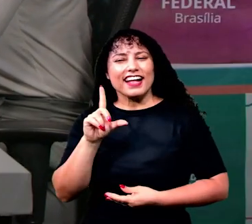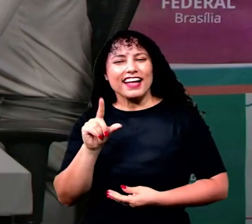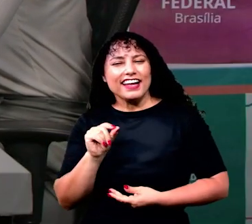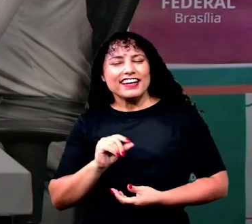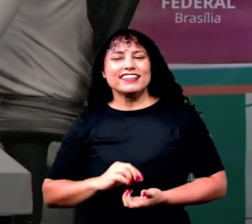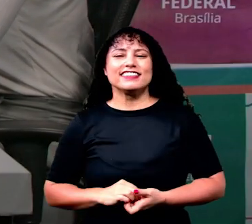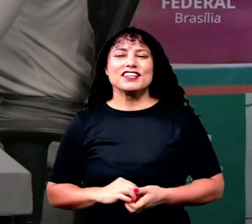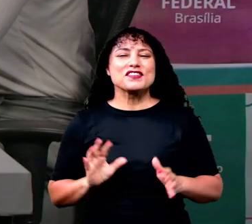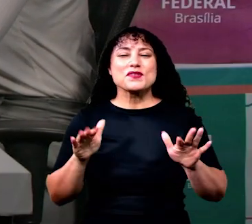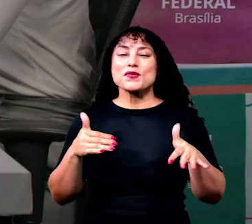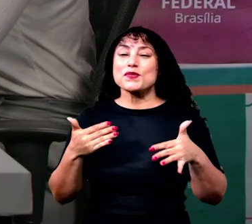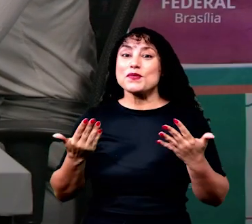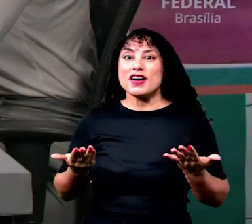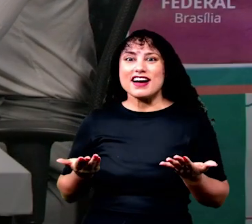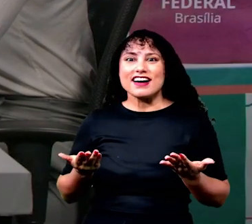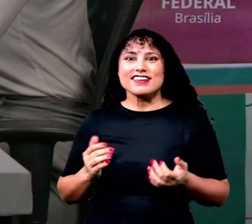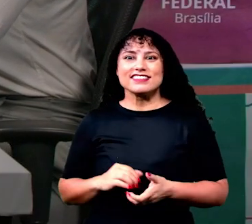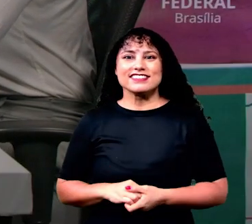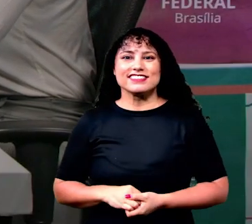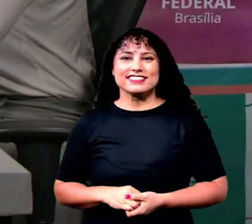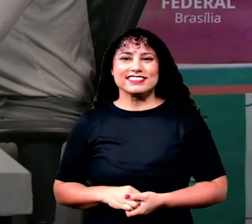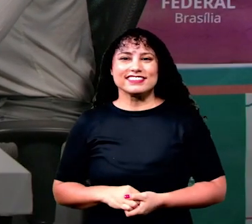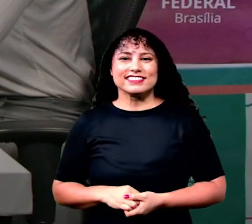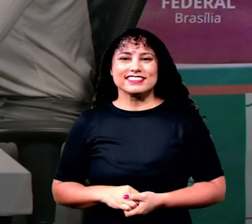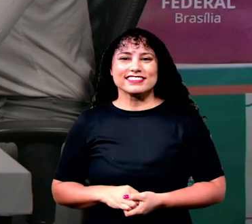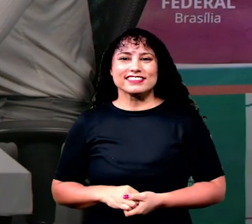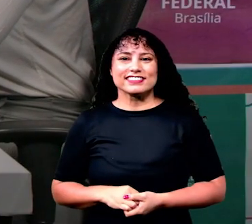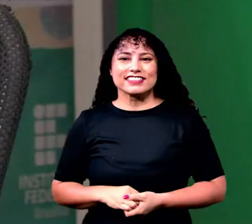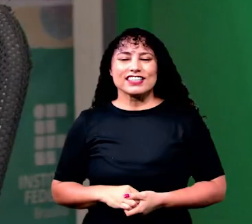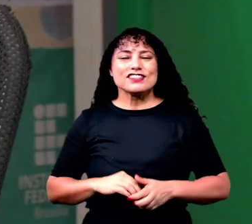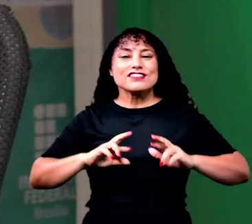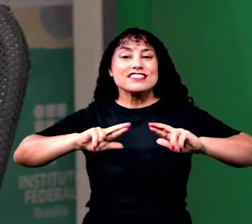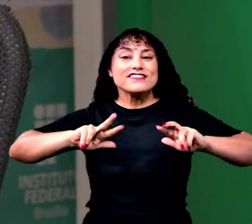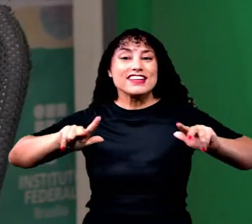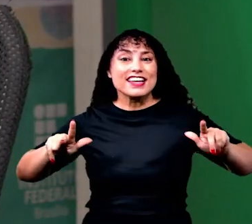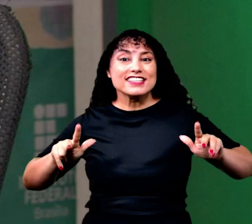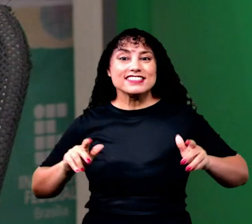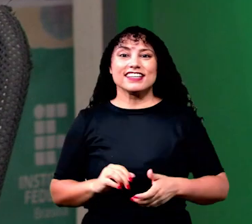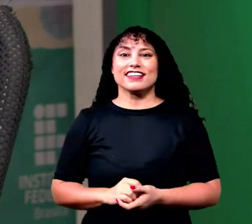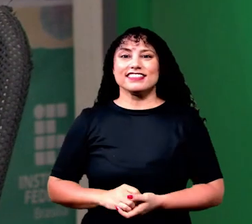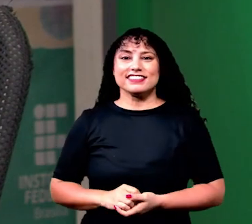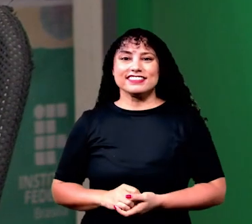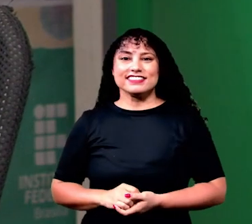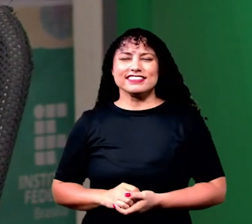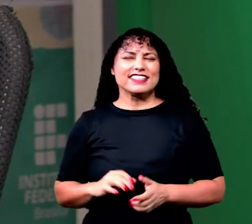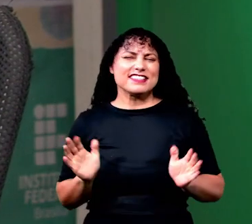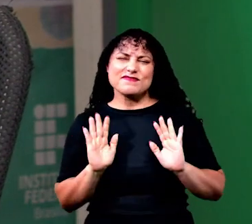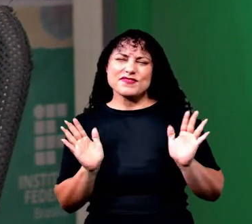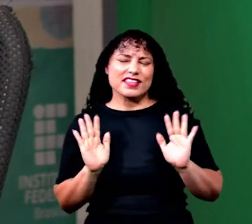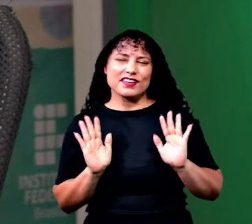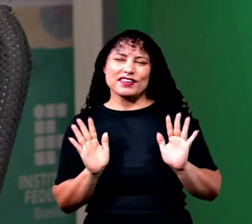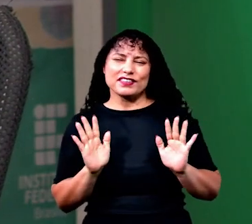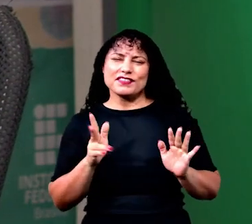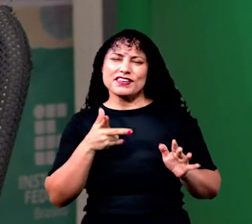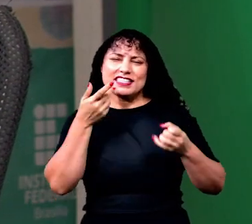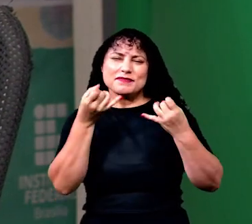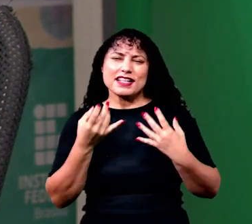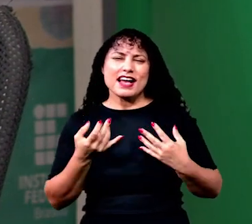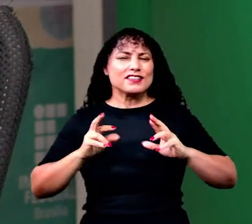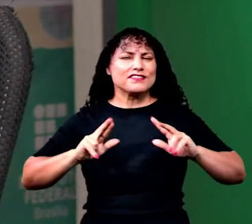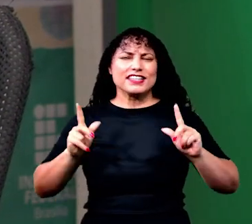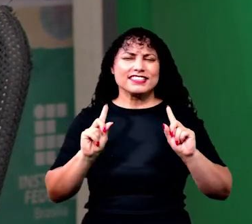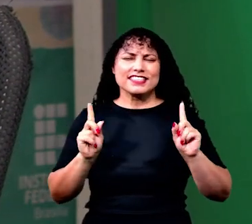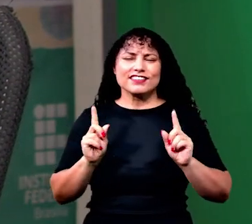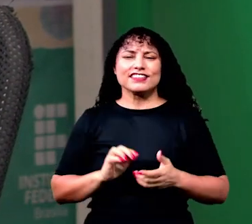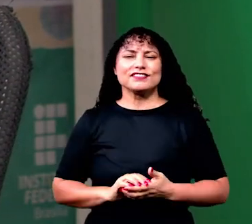eh, quais são, os diferenciais, não vamos dizer